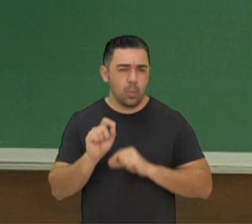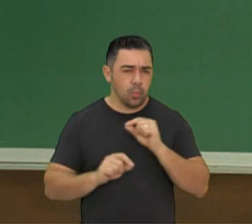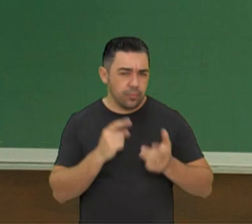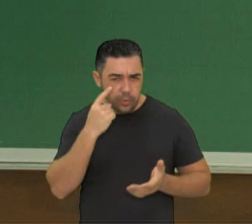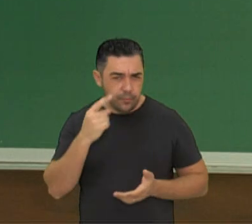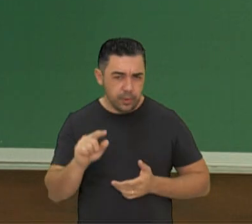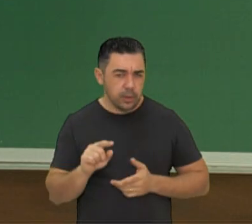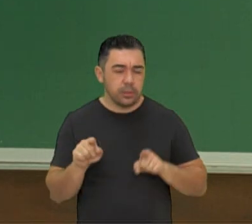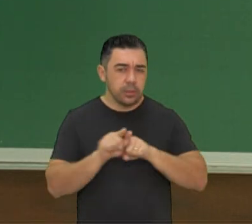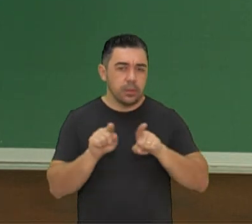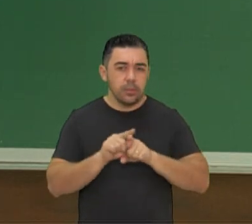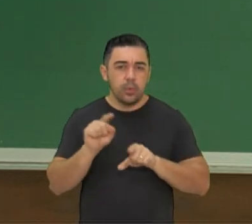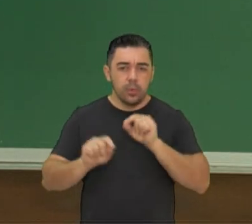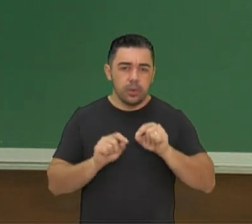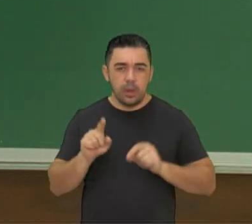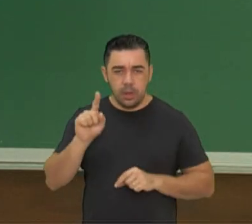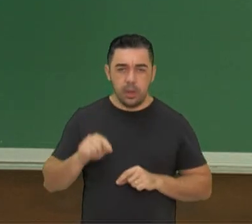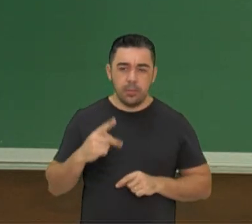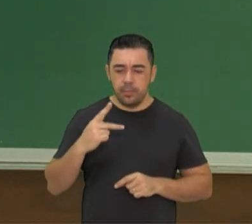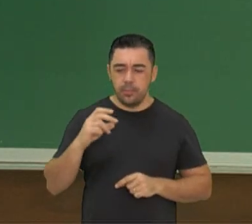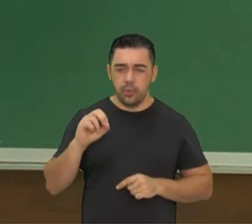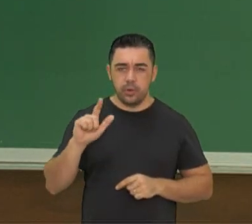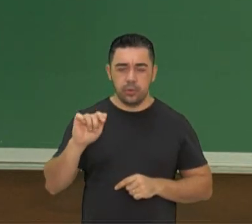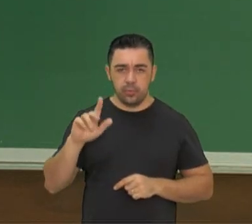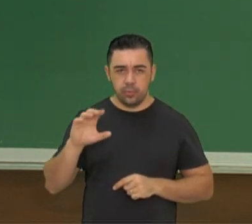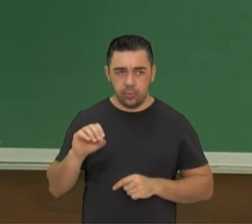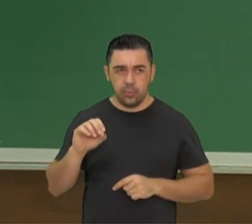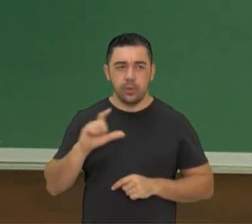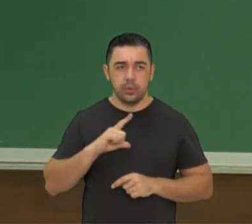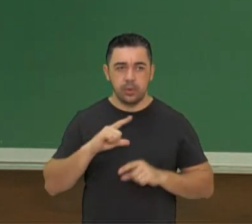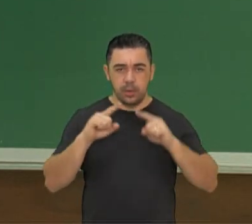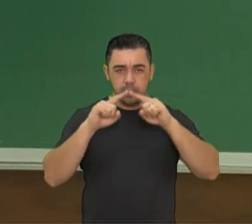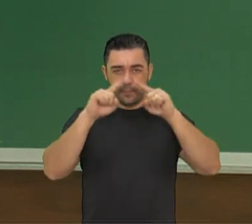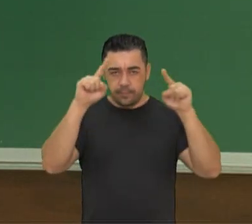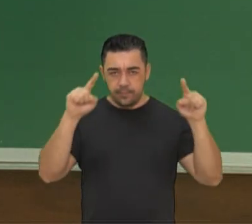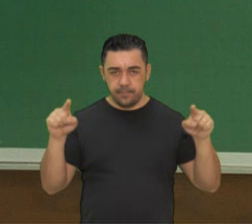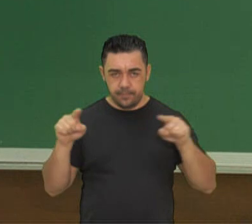hoje? Os elementos de um polígono, dá uma olhada. É uma figura plana e fechada,